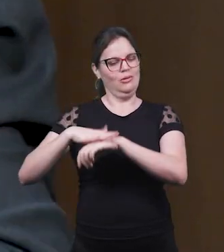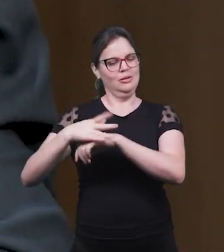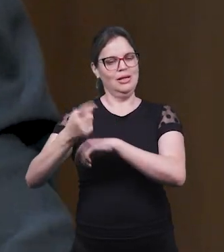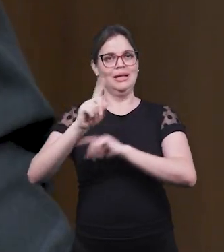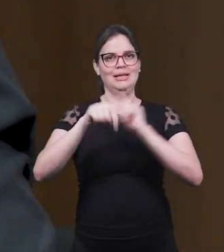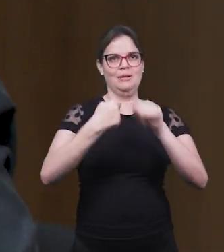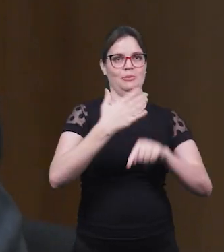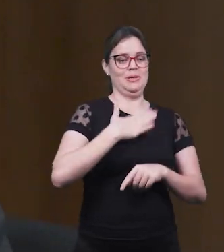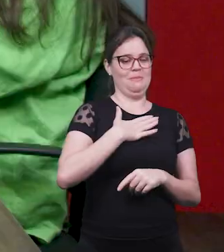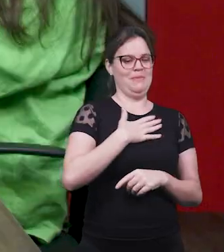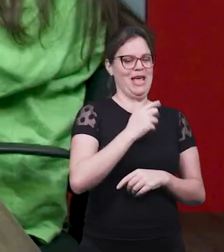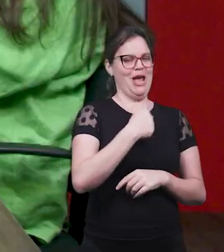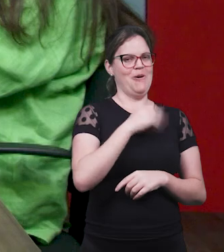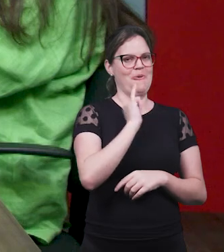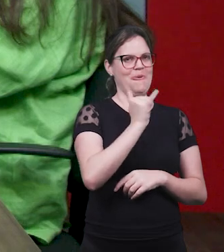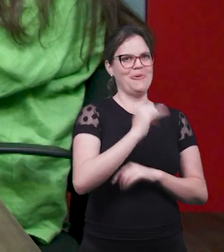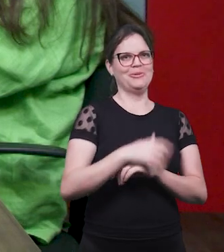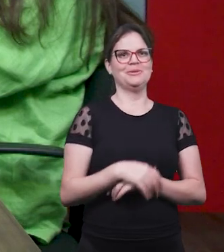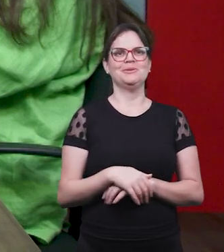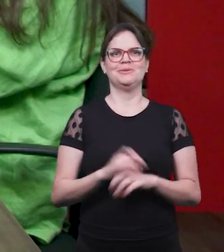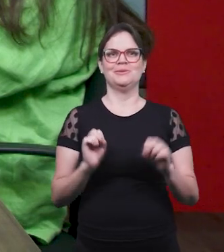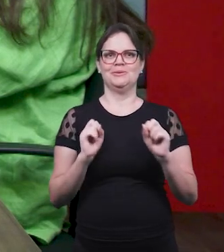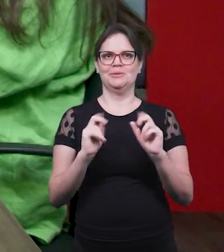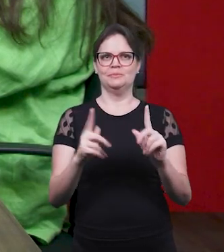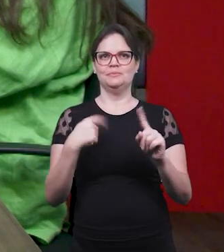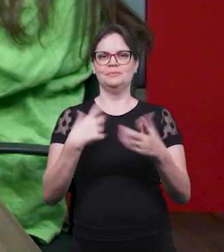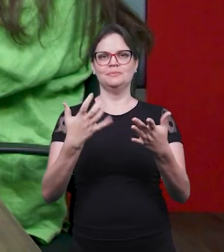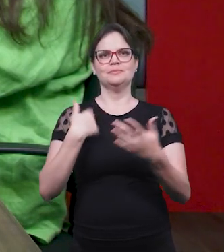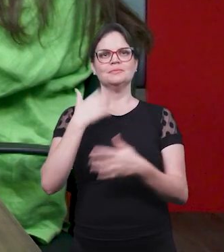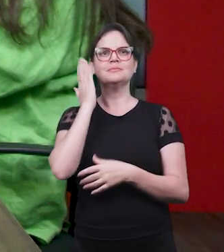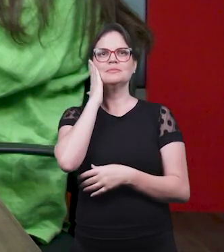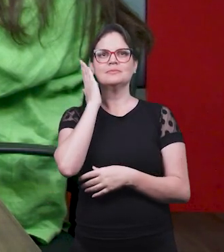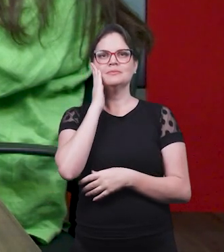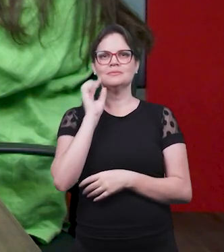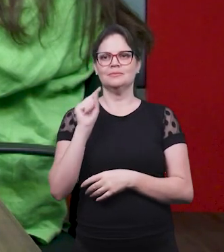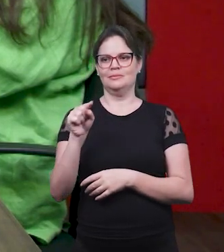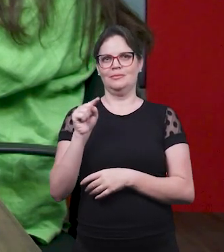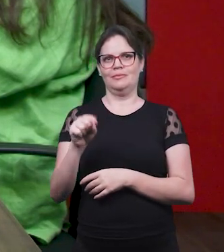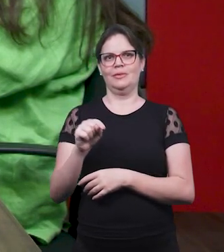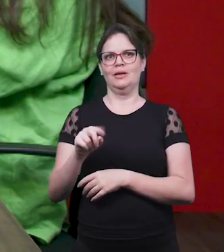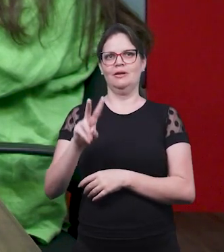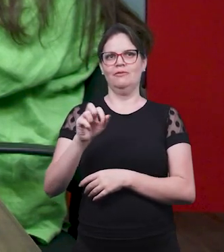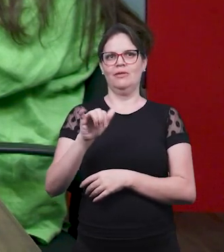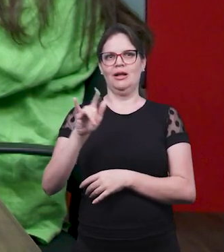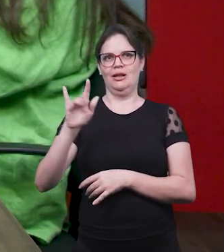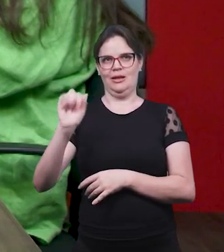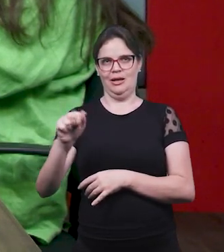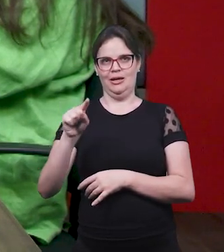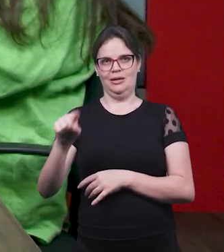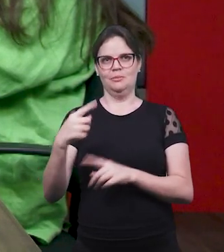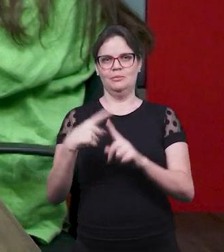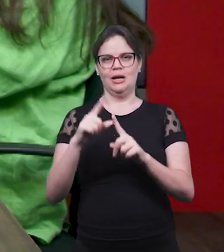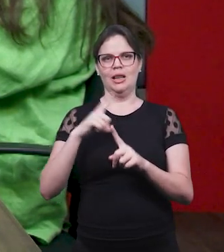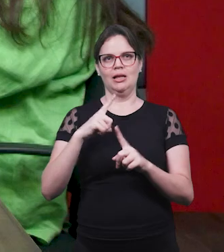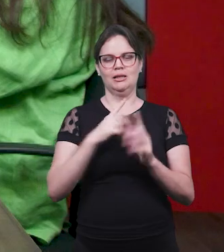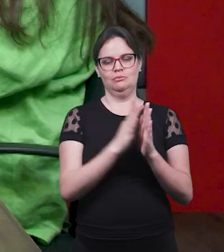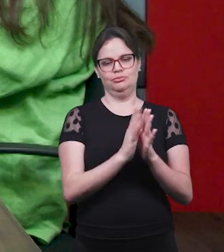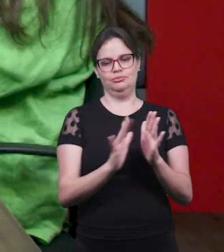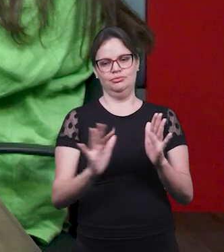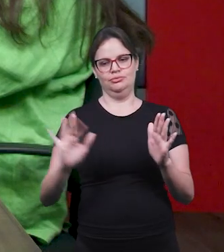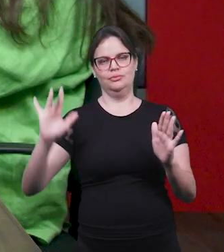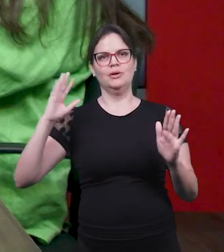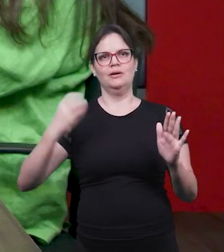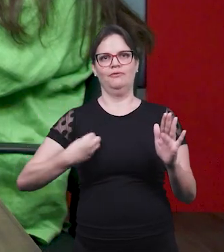eu conto minha versão também. Sim, mas a gente também quer ouvir, além da outra versão de Valéria, porque Valéria tem um percurso